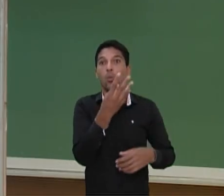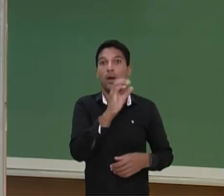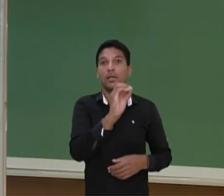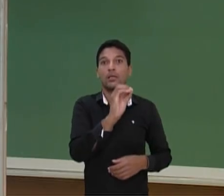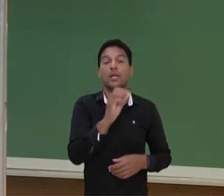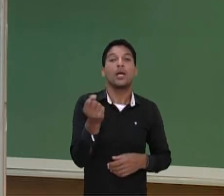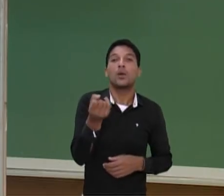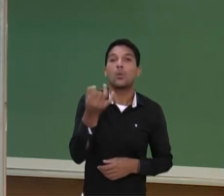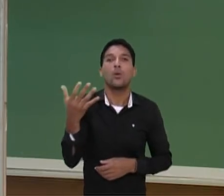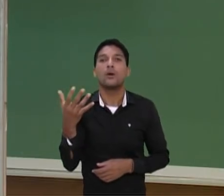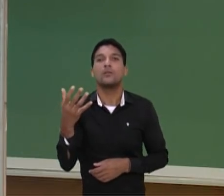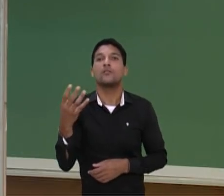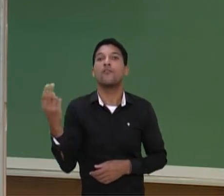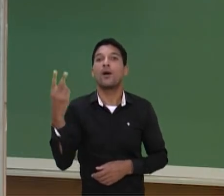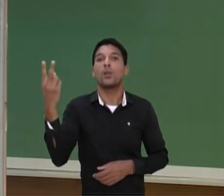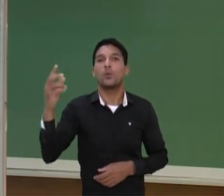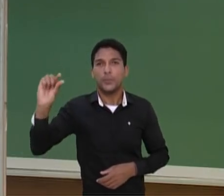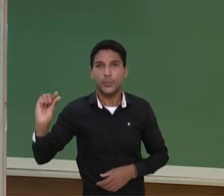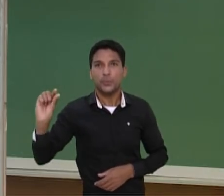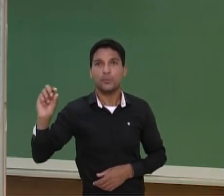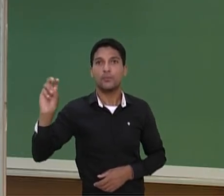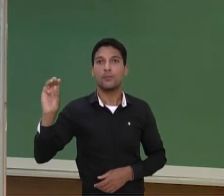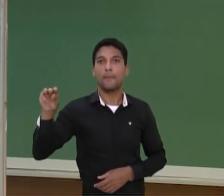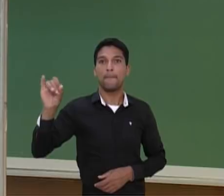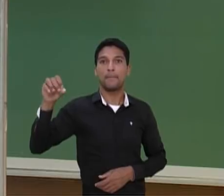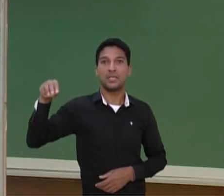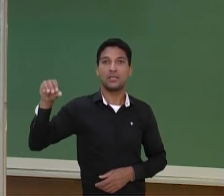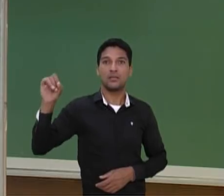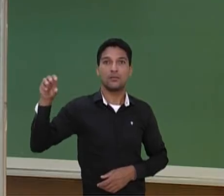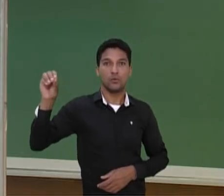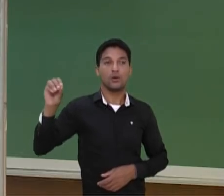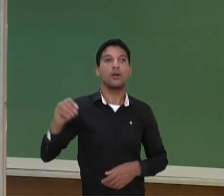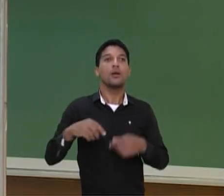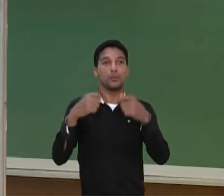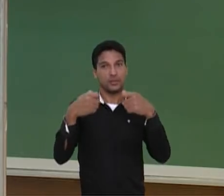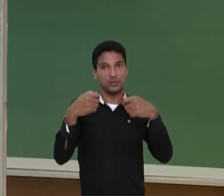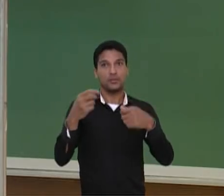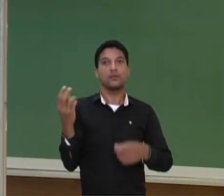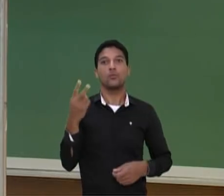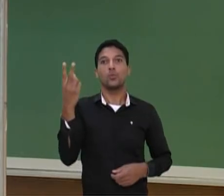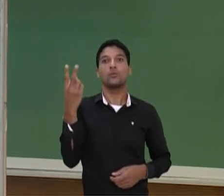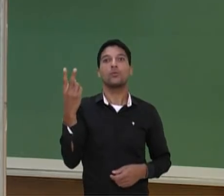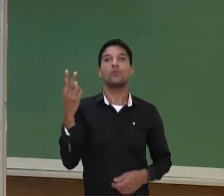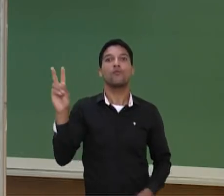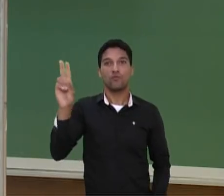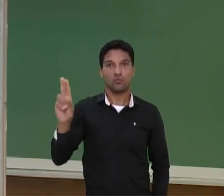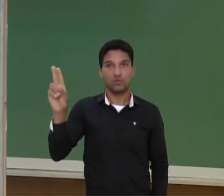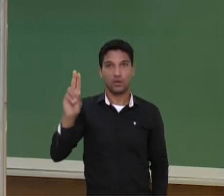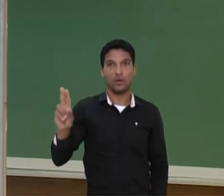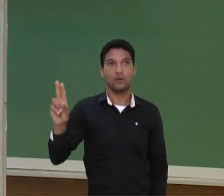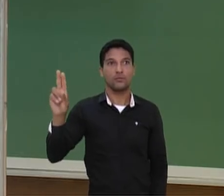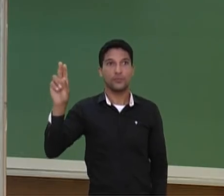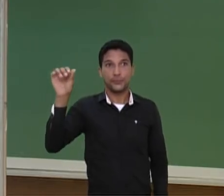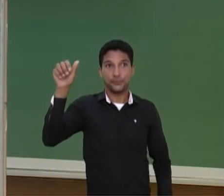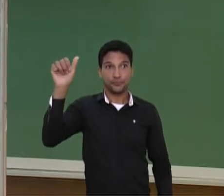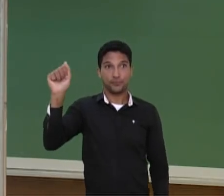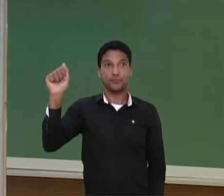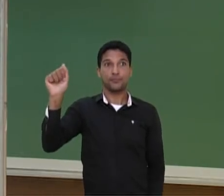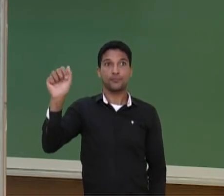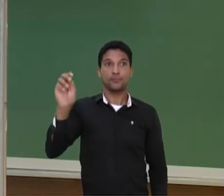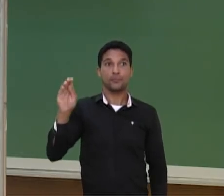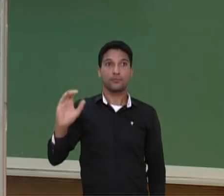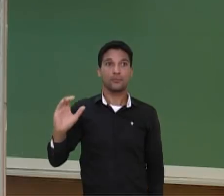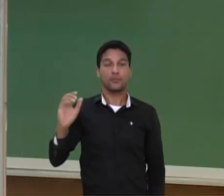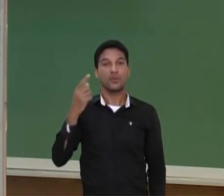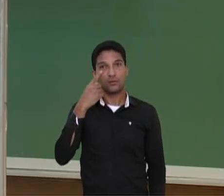vou precisar também do valor de ar de beheira de ser correcto y do vértice vai ser igual a menos preserve esse